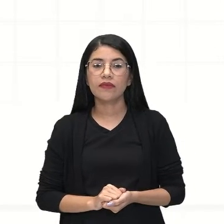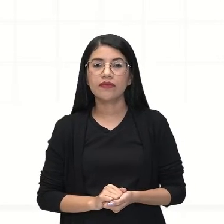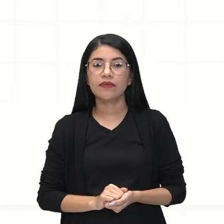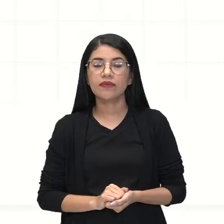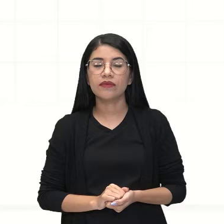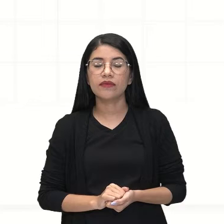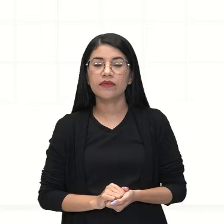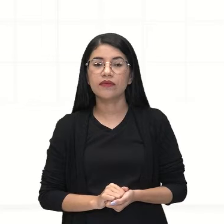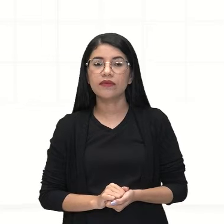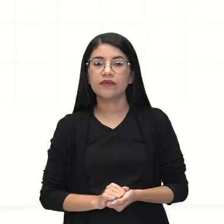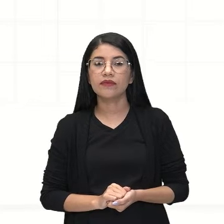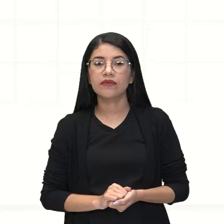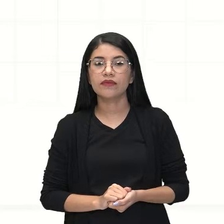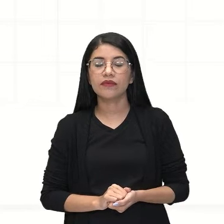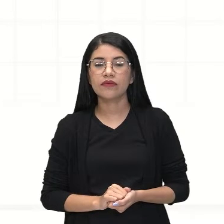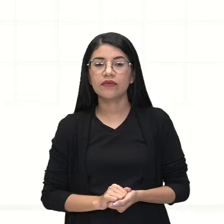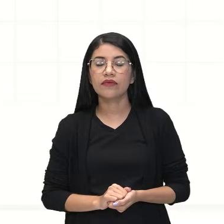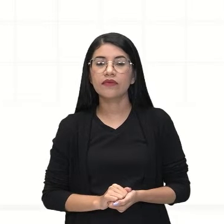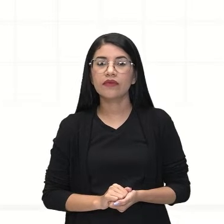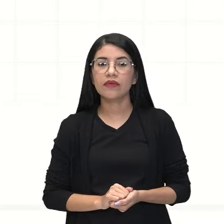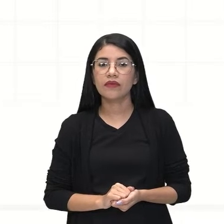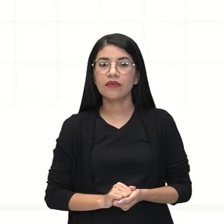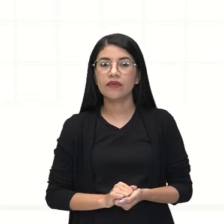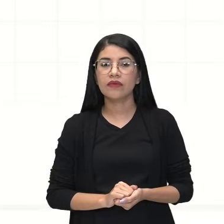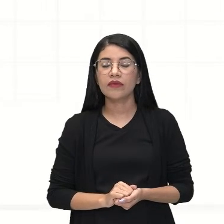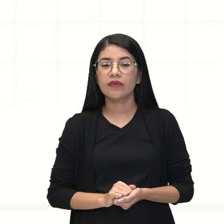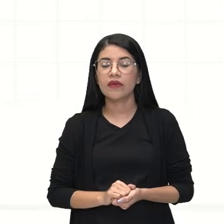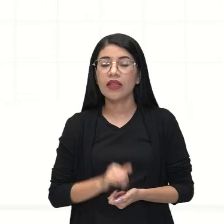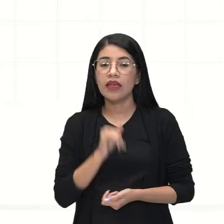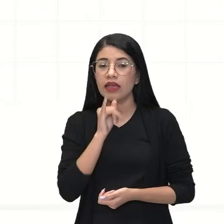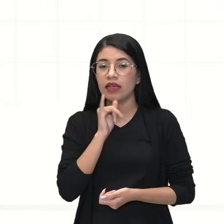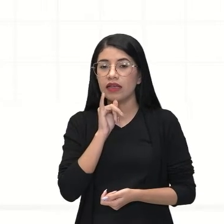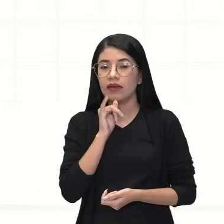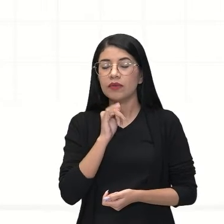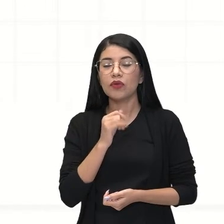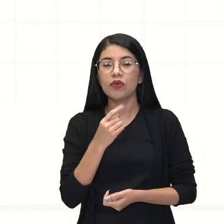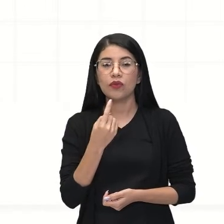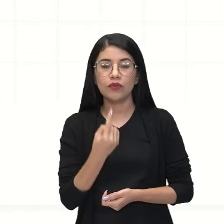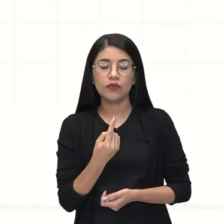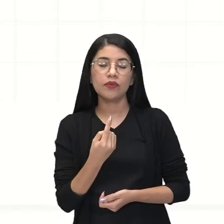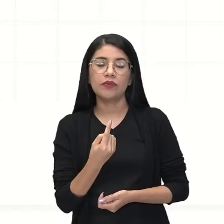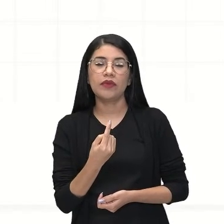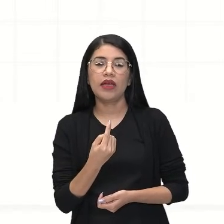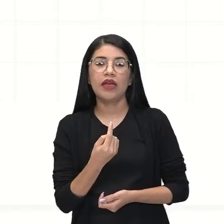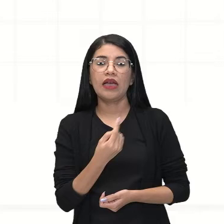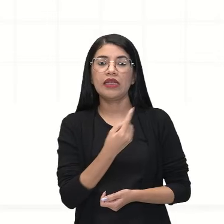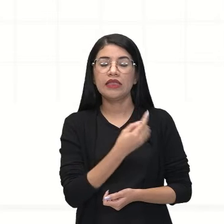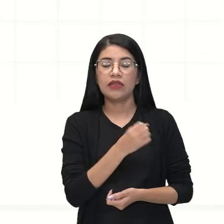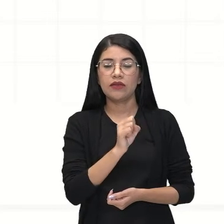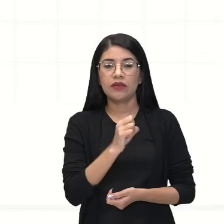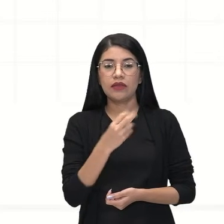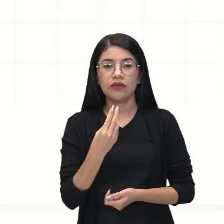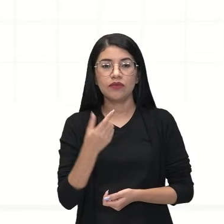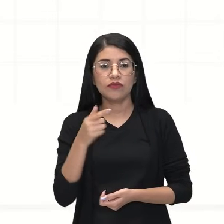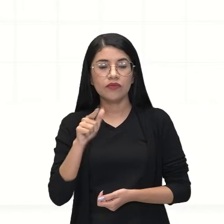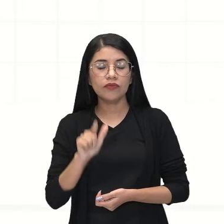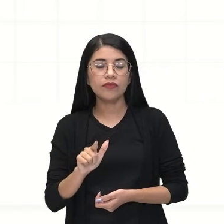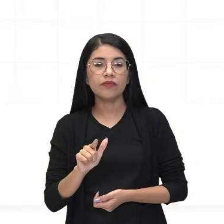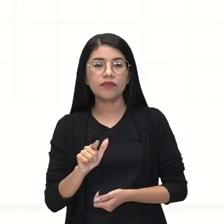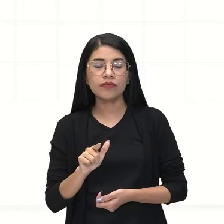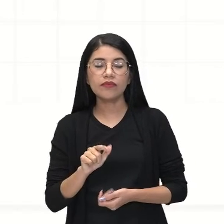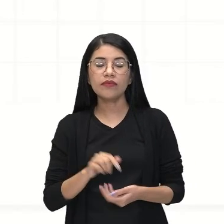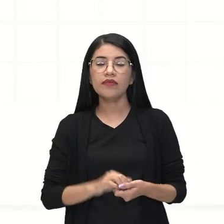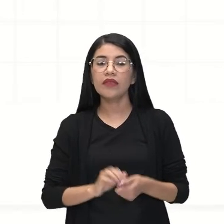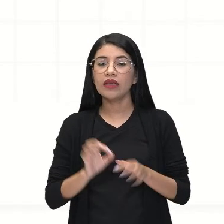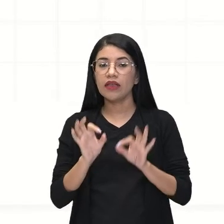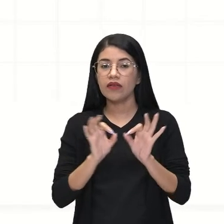na mediana. Aparece o número 1 182 vezes. Então, é como se fosse assim, ó. Deixa eu colocar